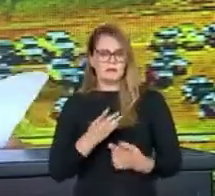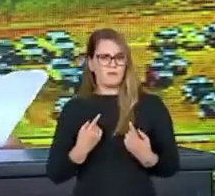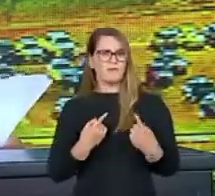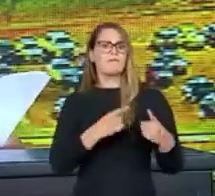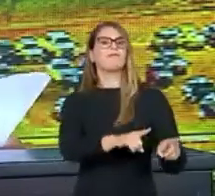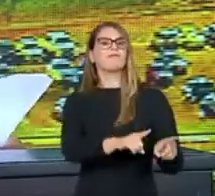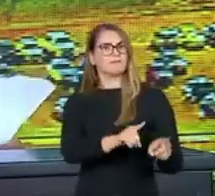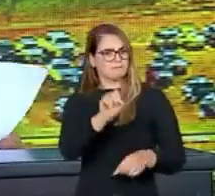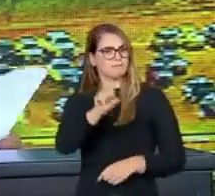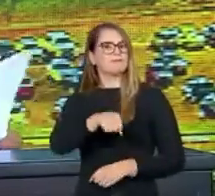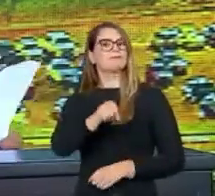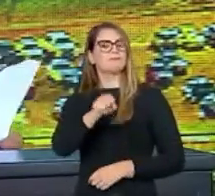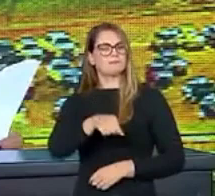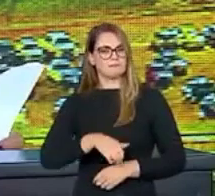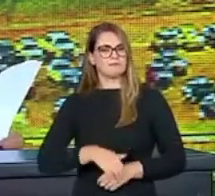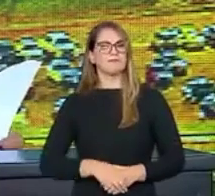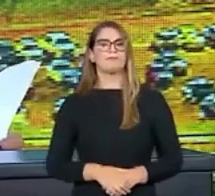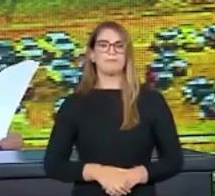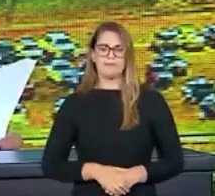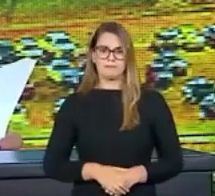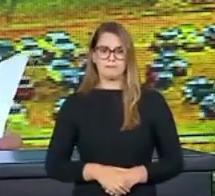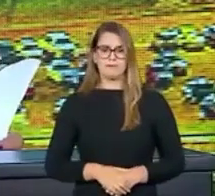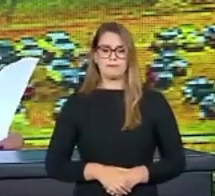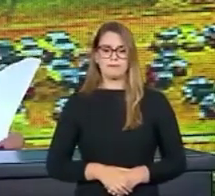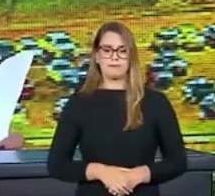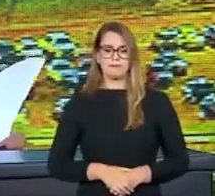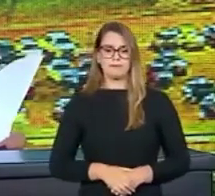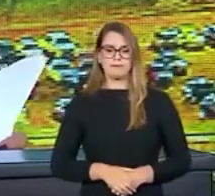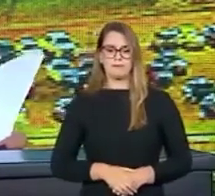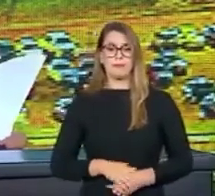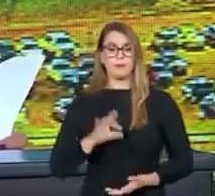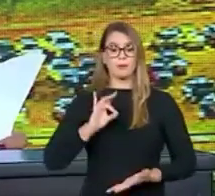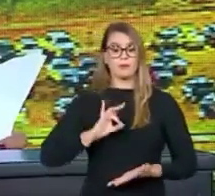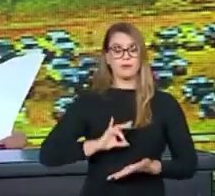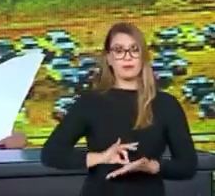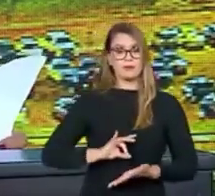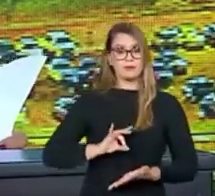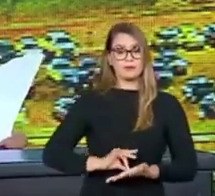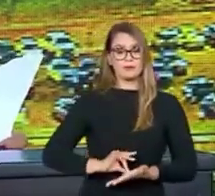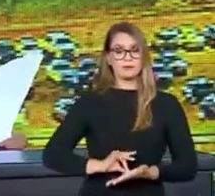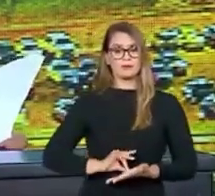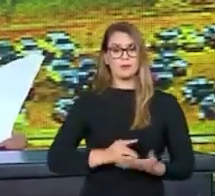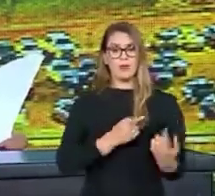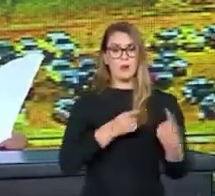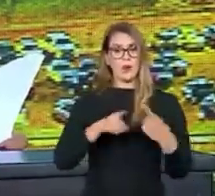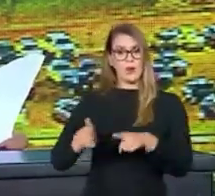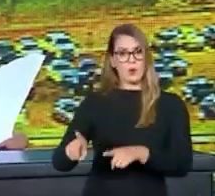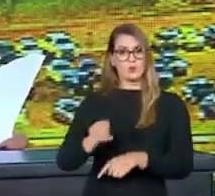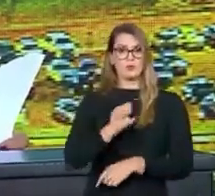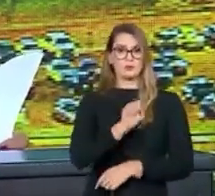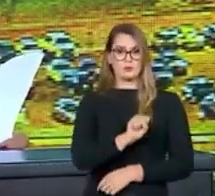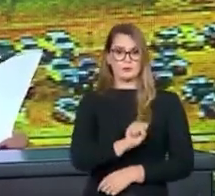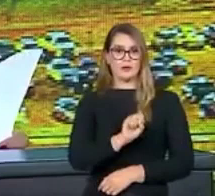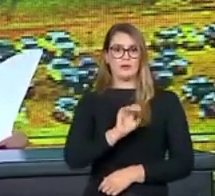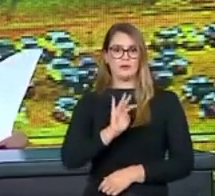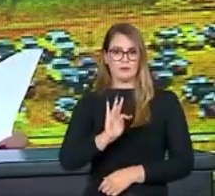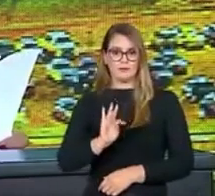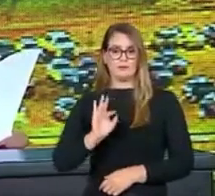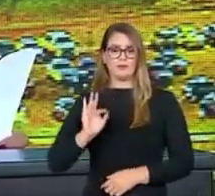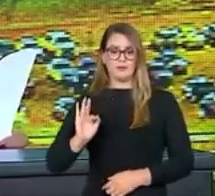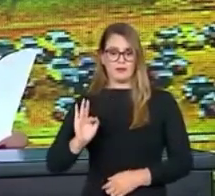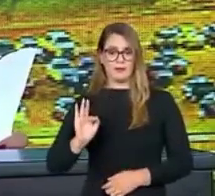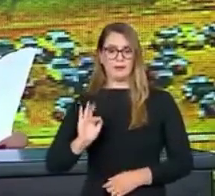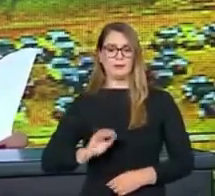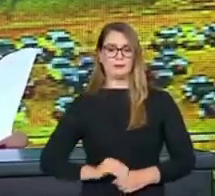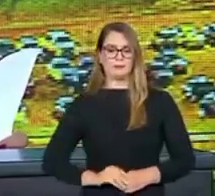atacado e uma verdadeira incitação contra o Supremo Tribunal